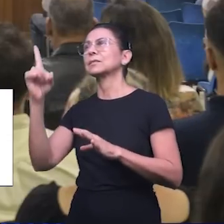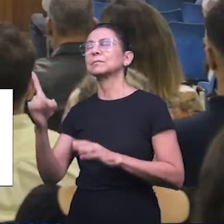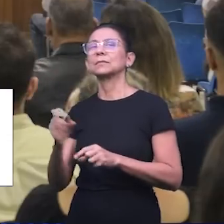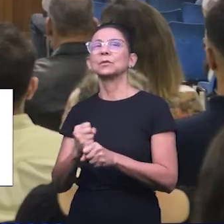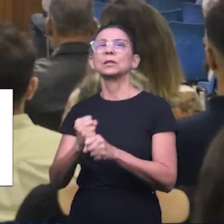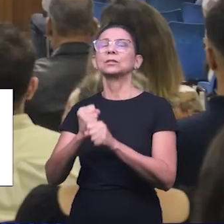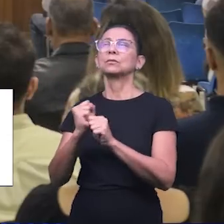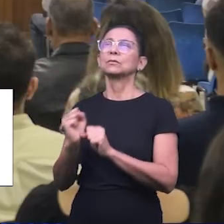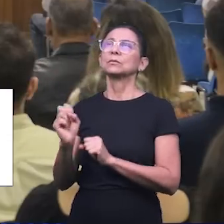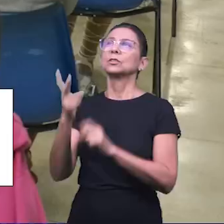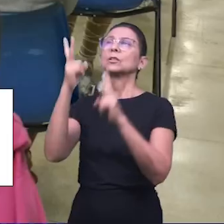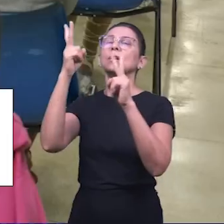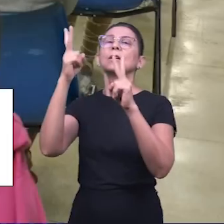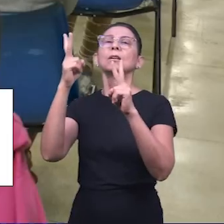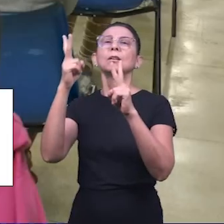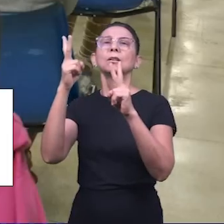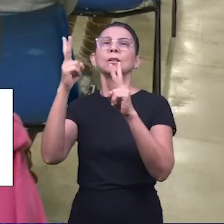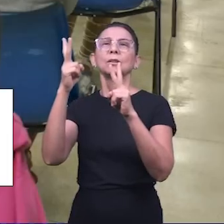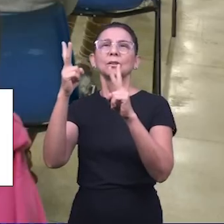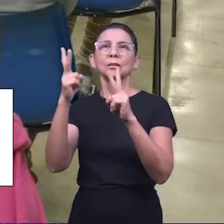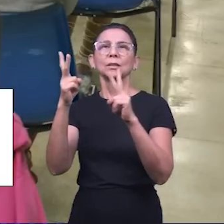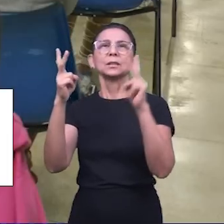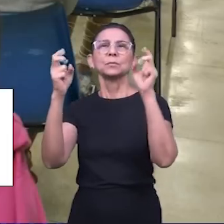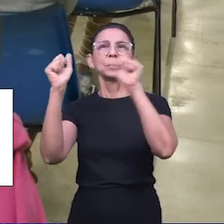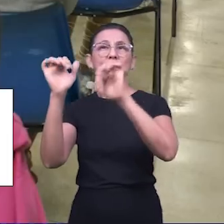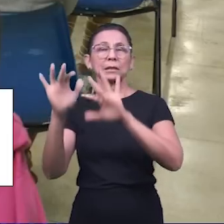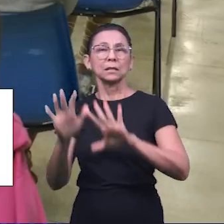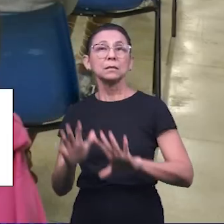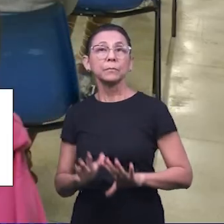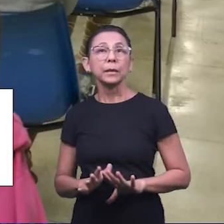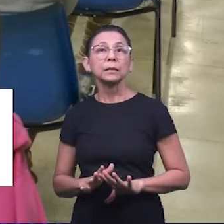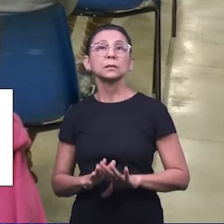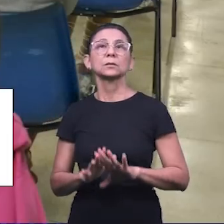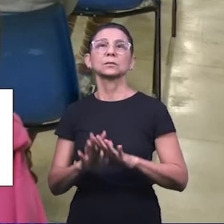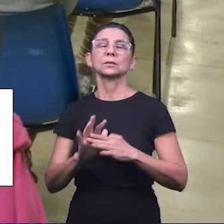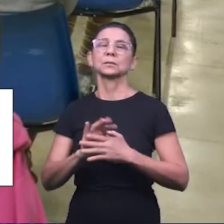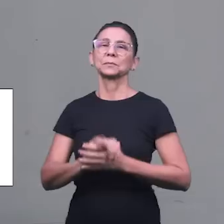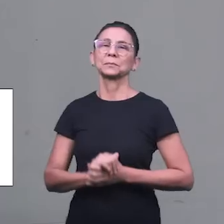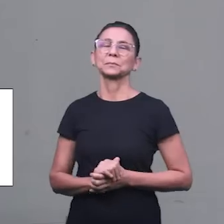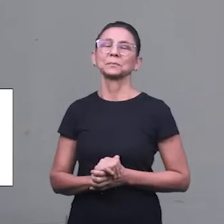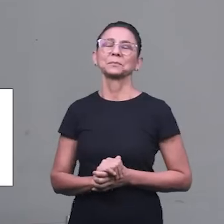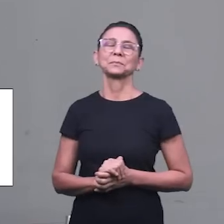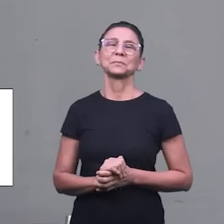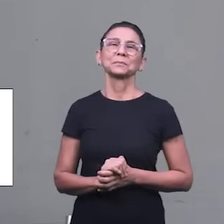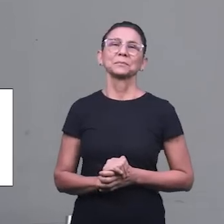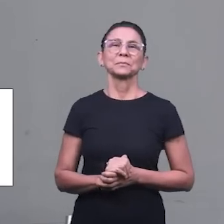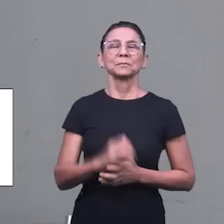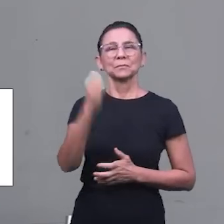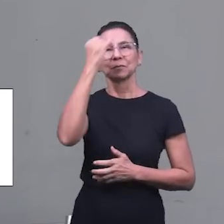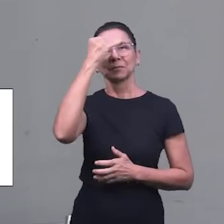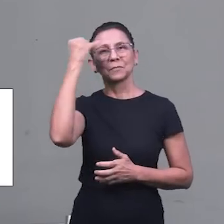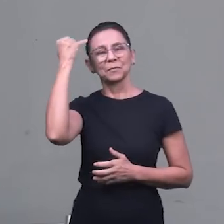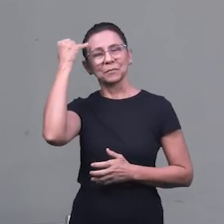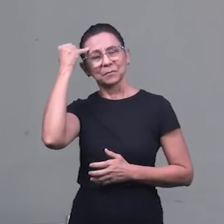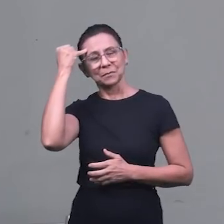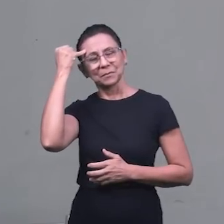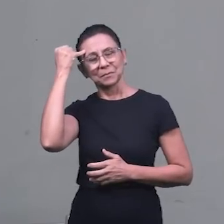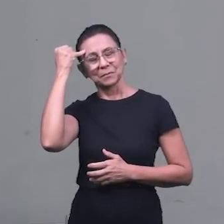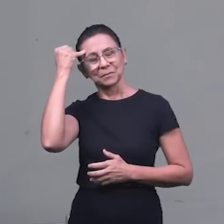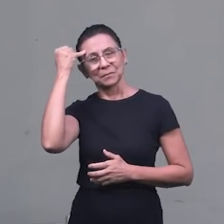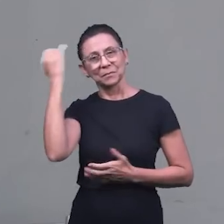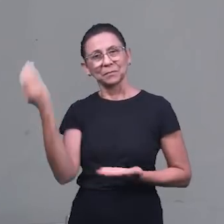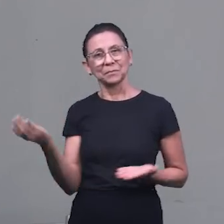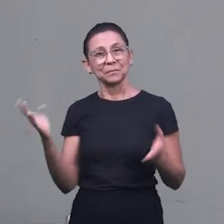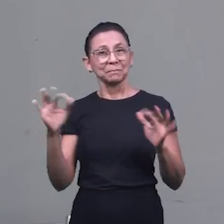de vitórias e livramentos na vida dos irmãos e para o nosso Manaim. Jorge, essa foi a nossa participação